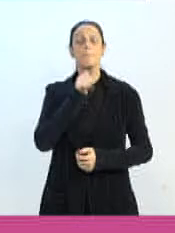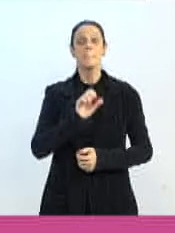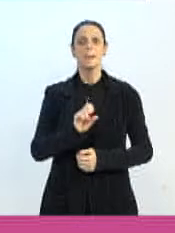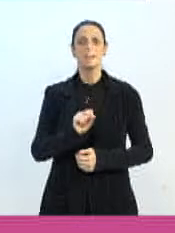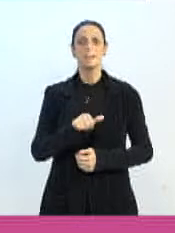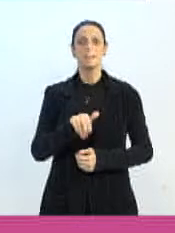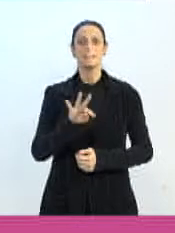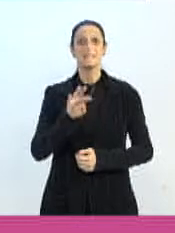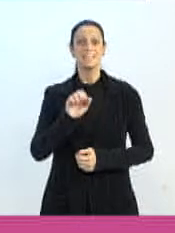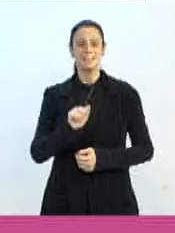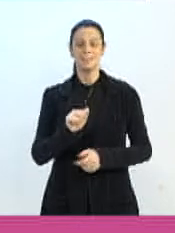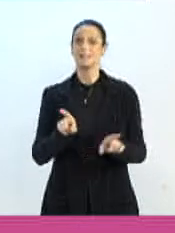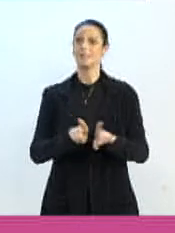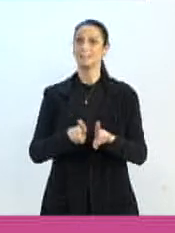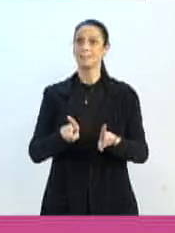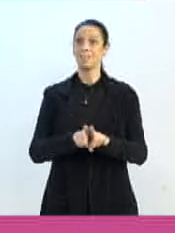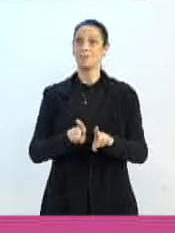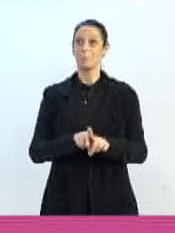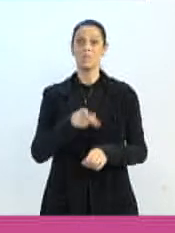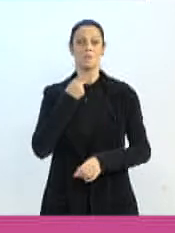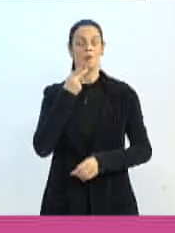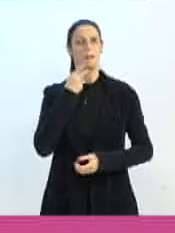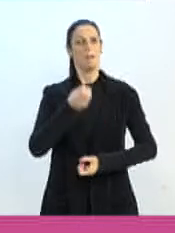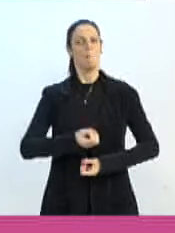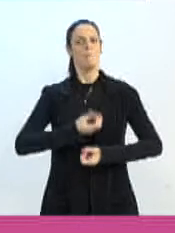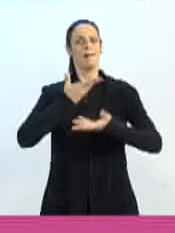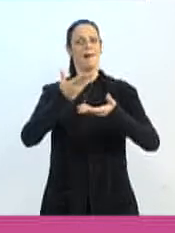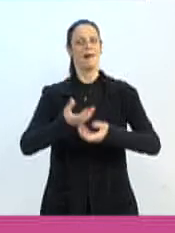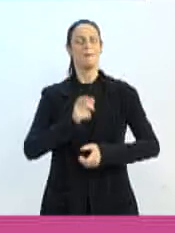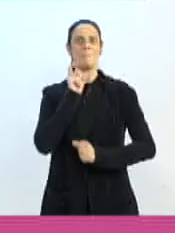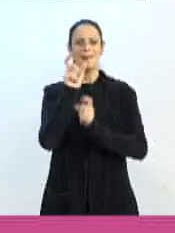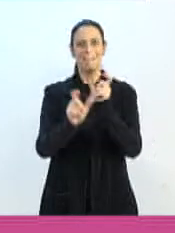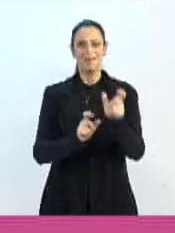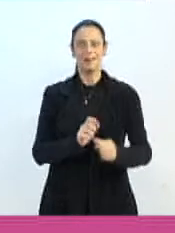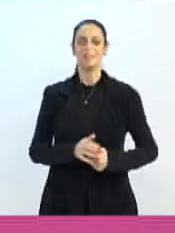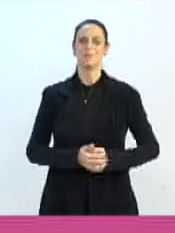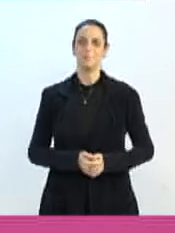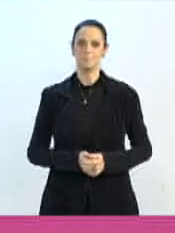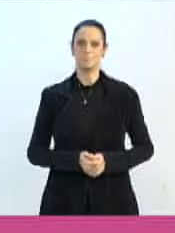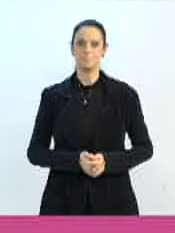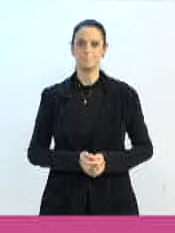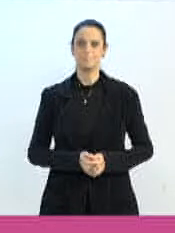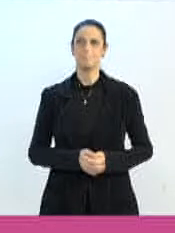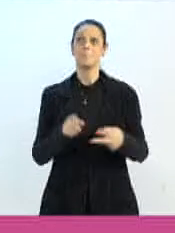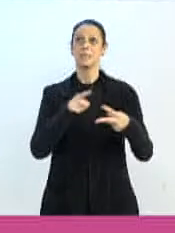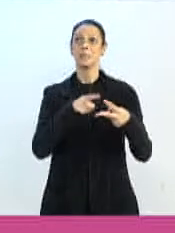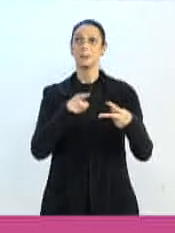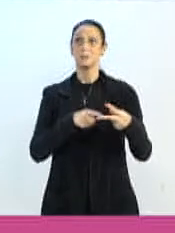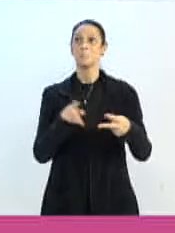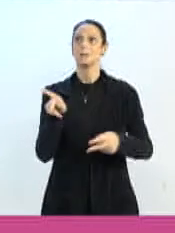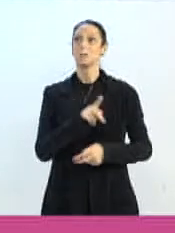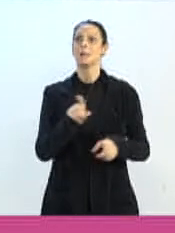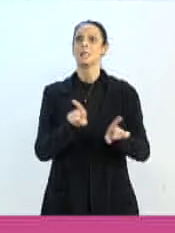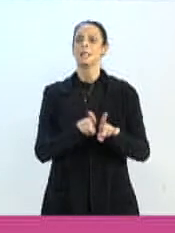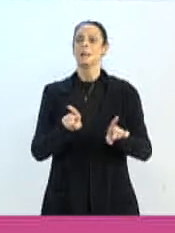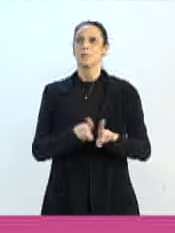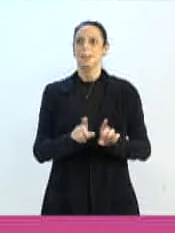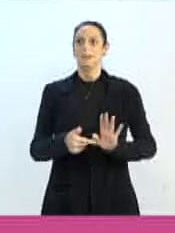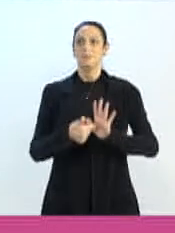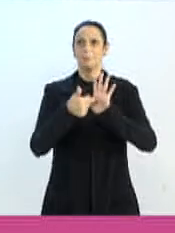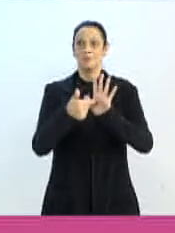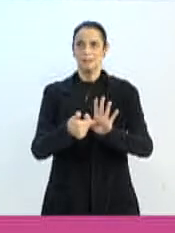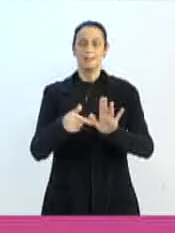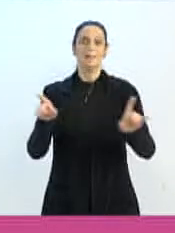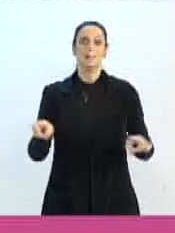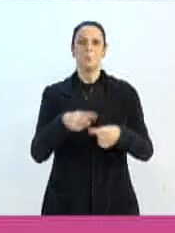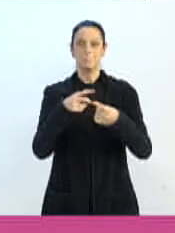que recitou belas palavras, apresentação das professoras Grazi e Patrícia. Aí